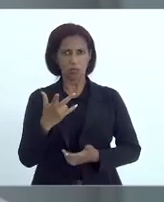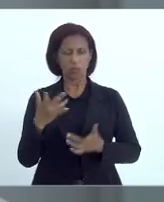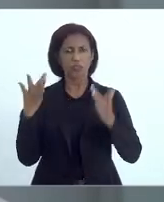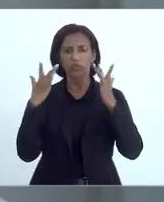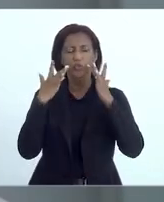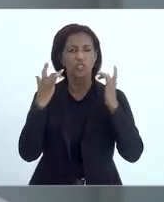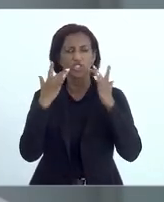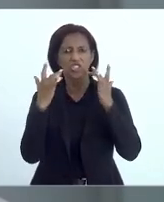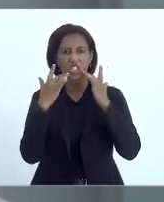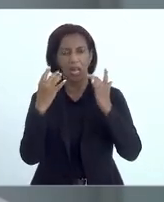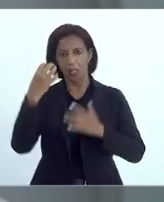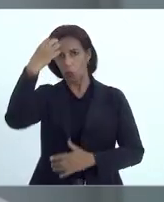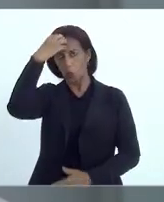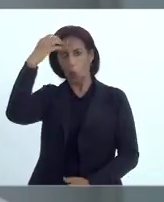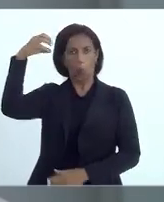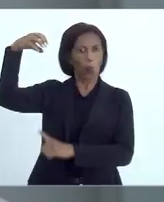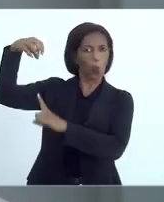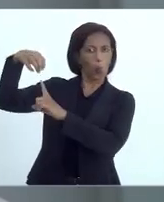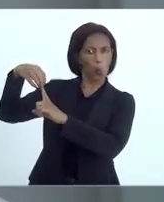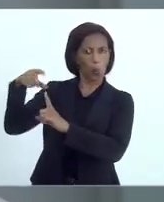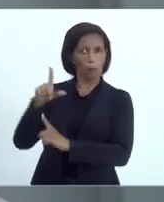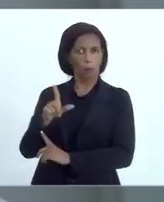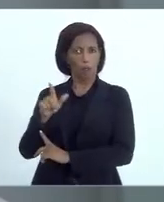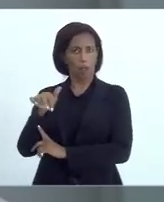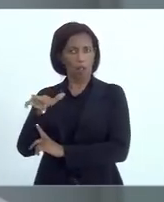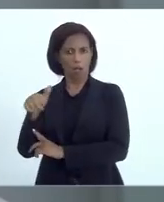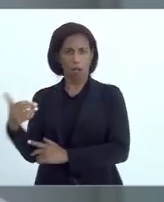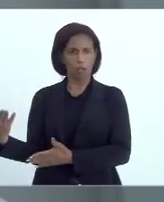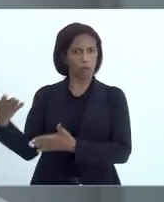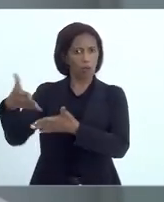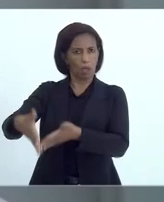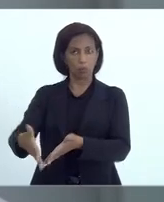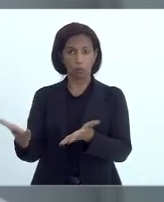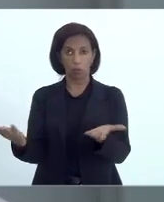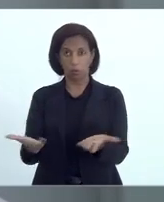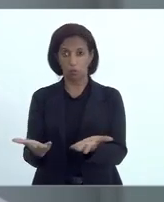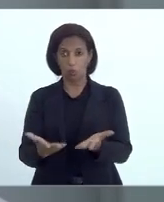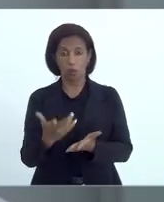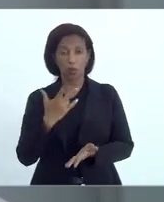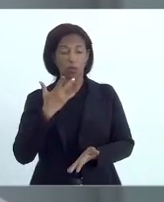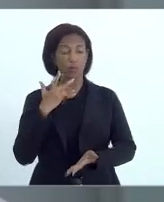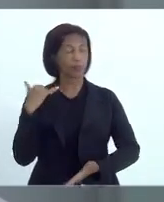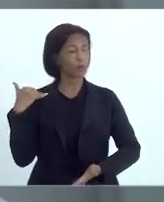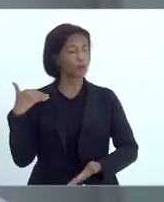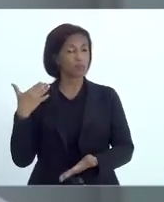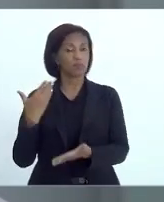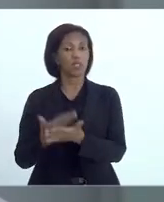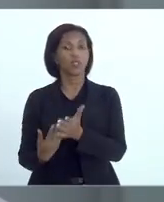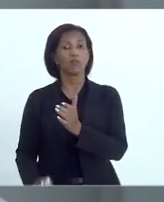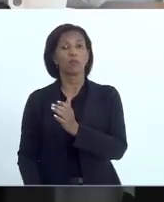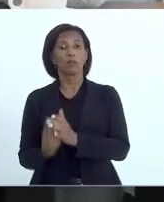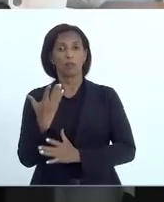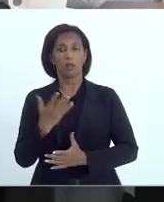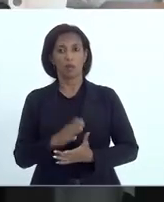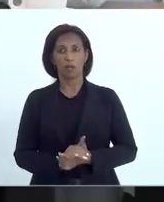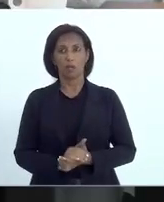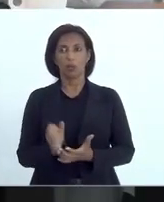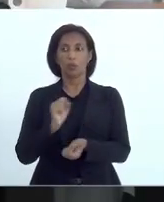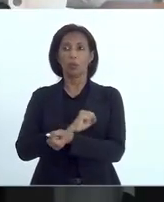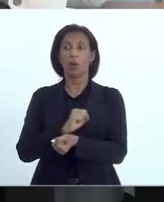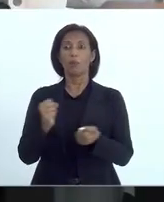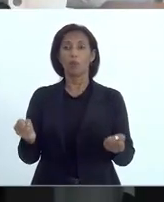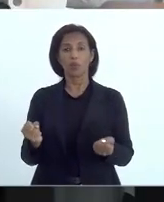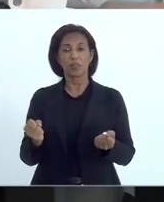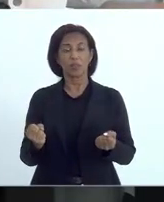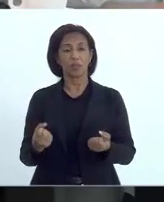teatro não tô botando a culpa no no Coronel Leandro que tá agora que assumiu agora estou falando desde que foi criado não é possível